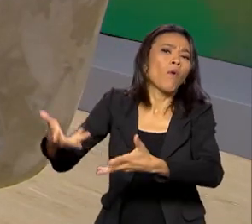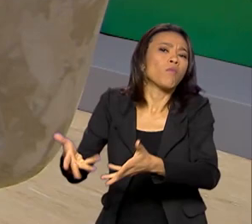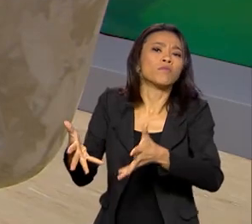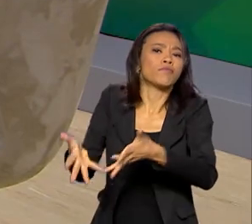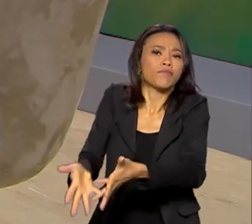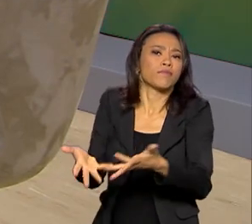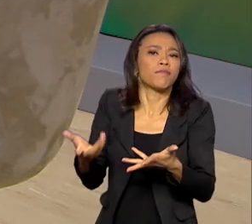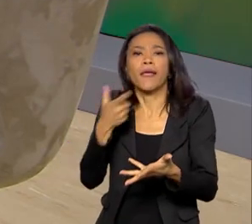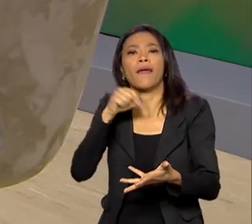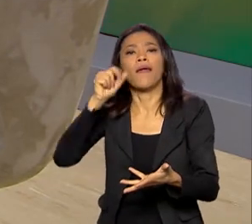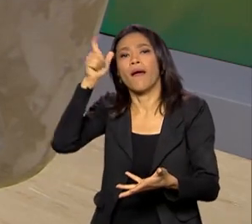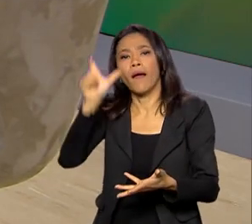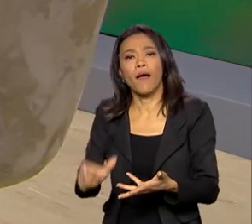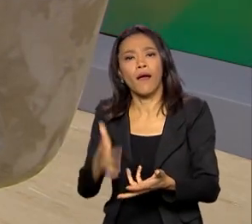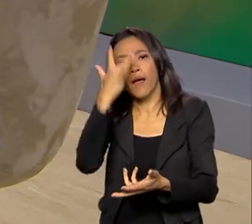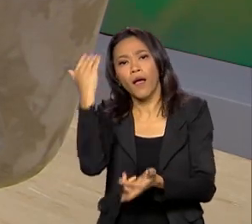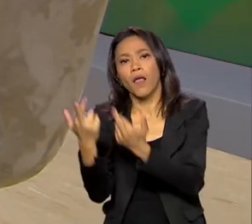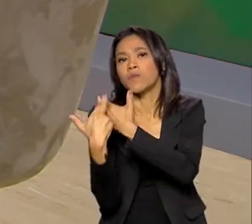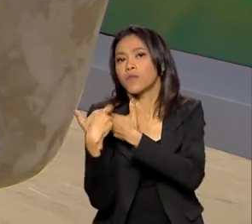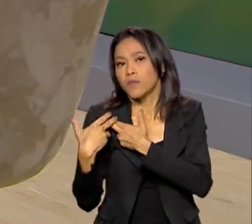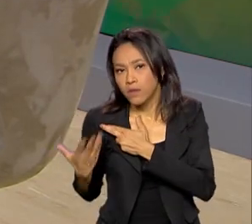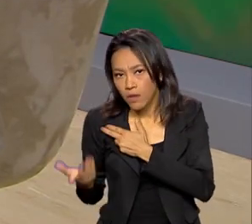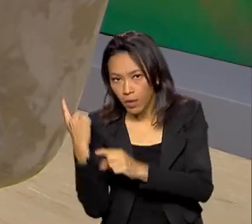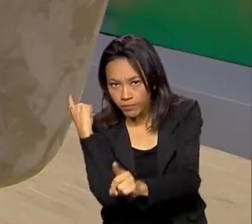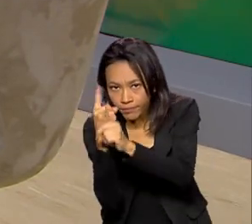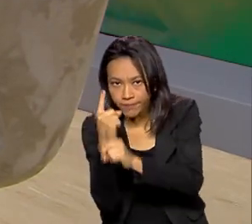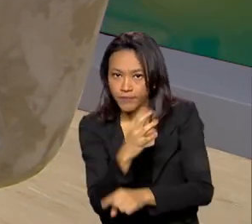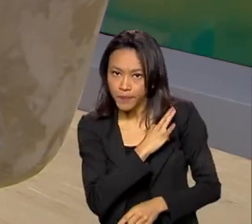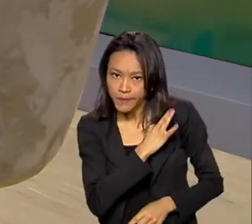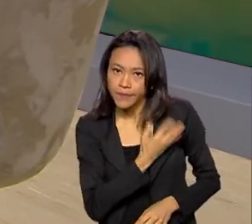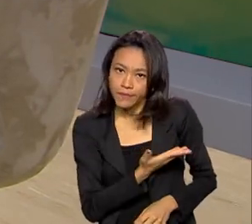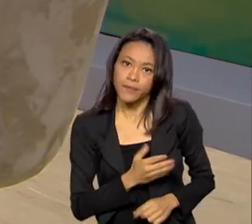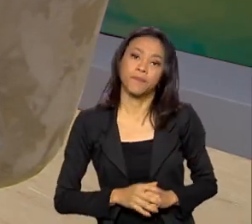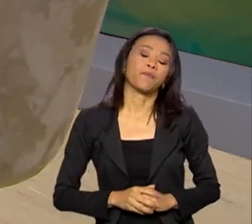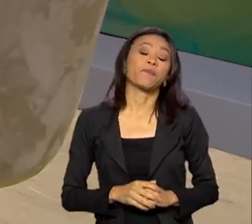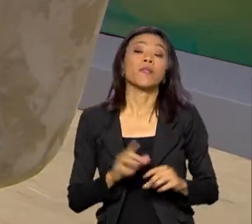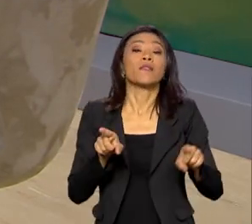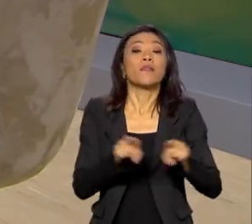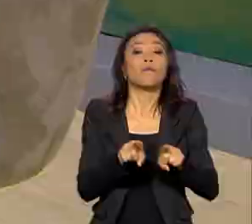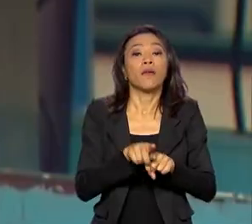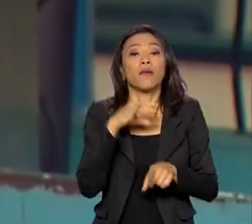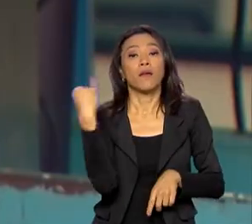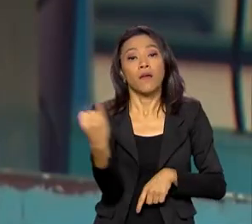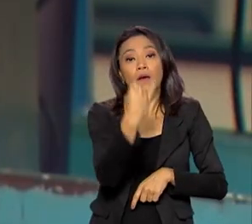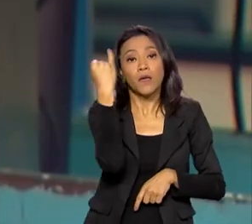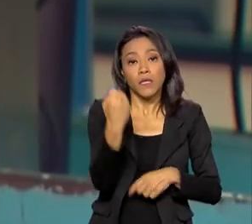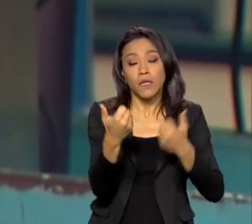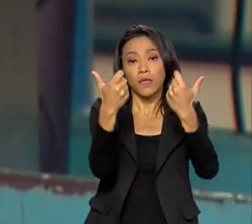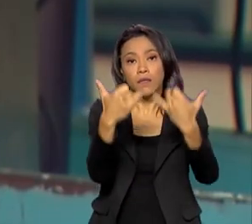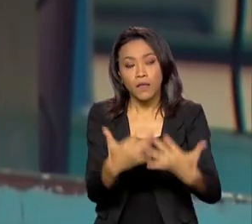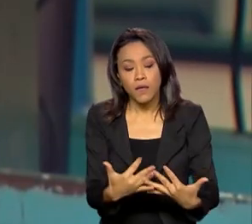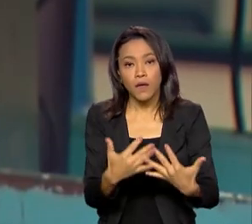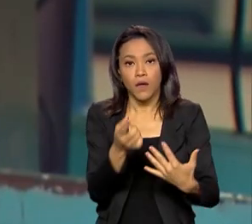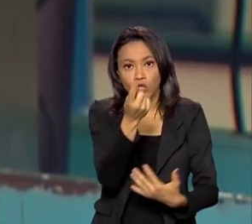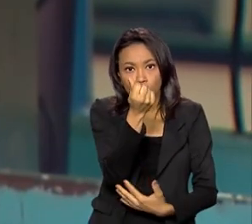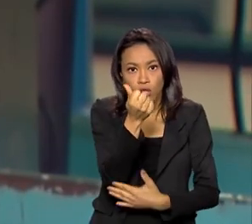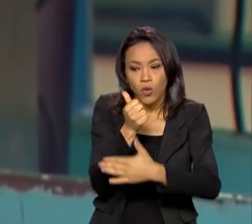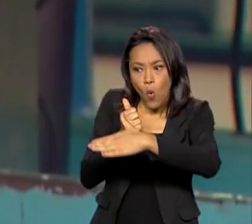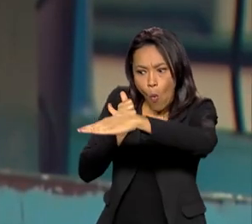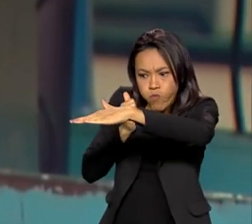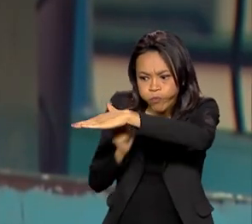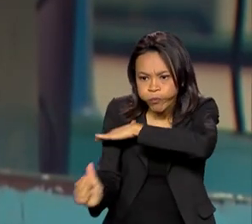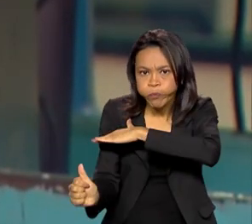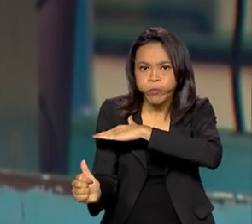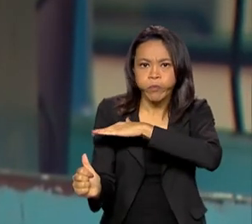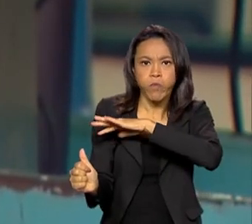o remetente e destinatário. É importante também destacar o elevado investimento que nós fizemos na